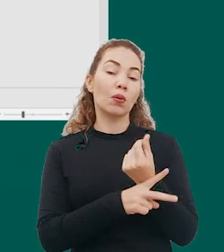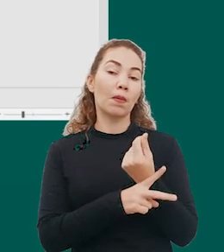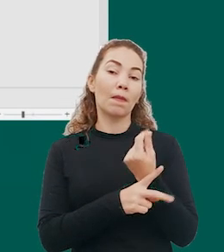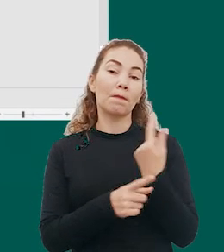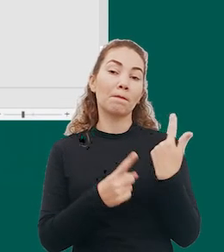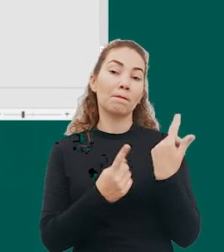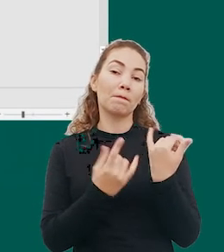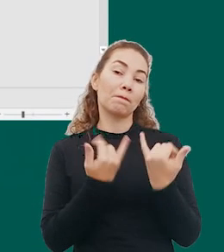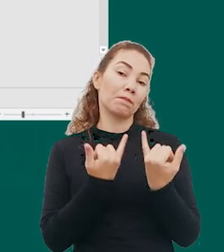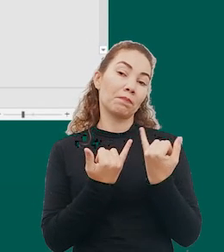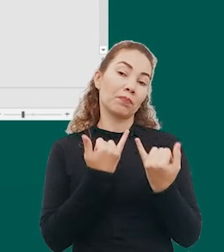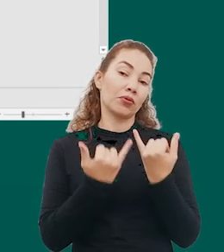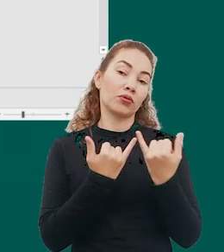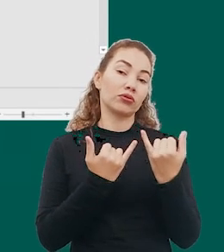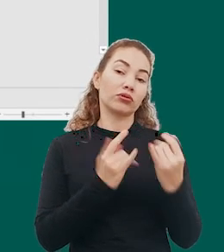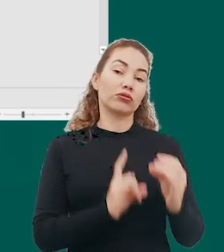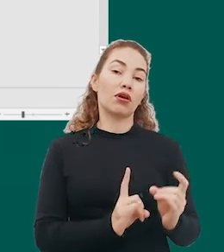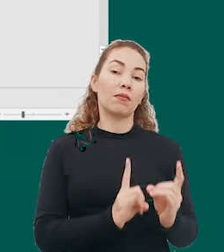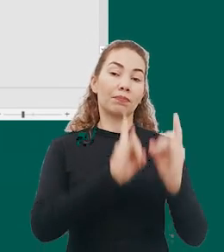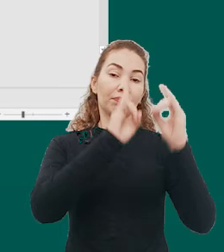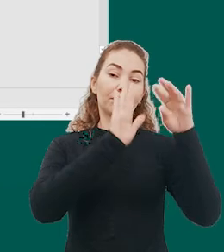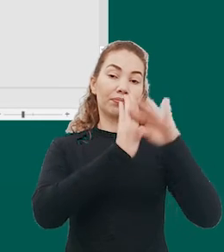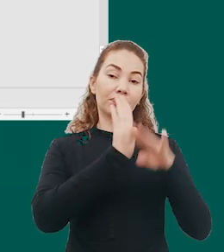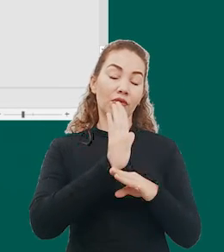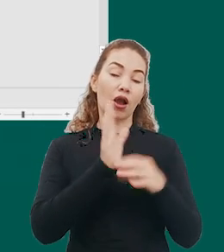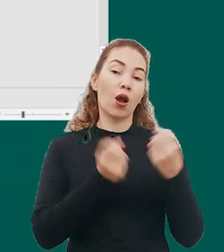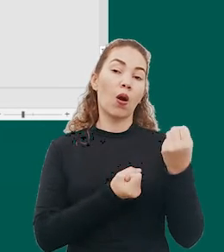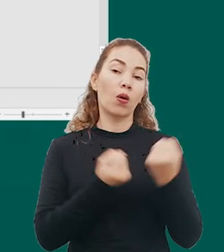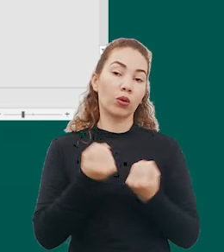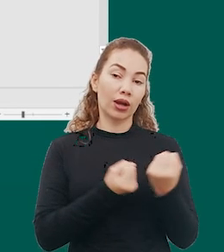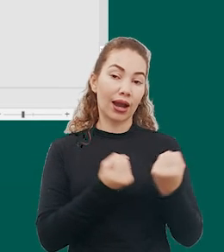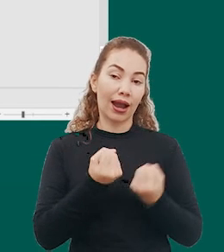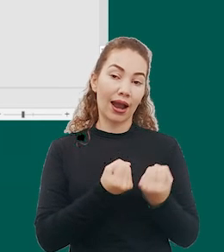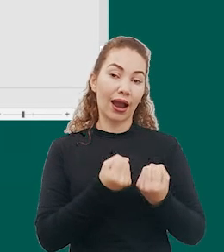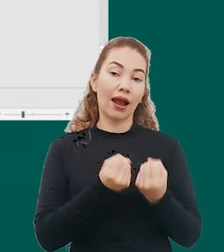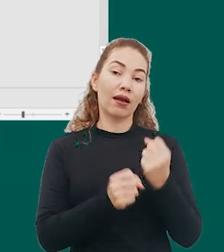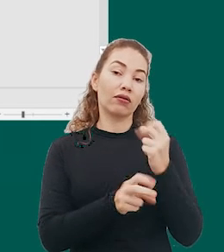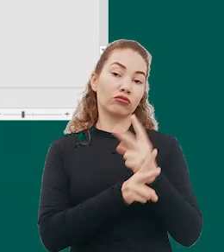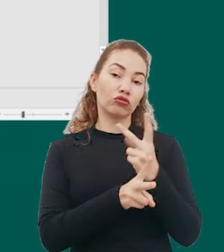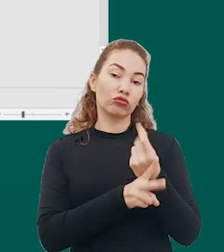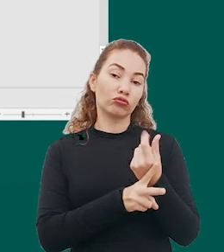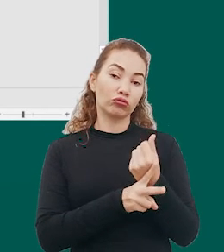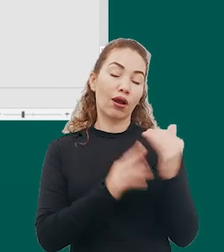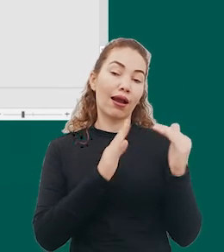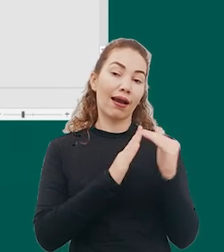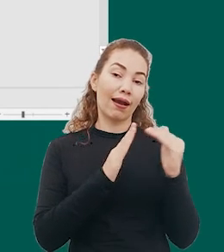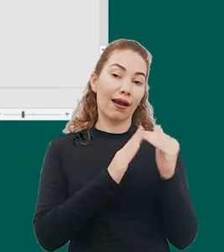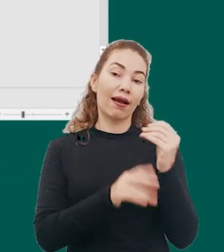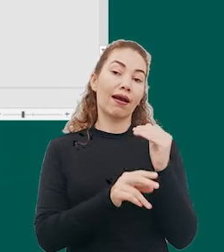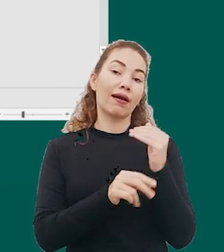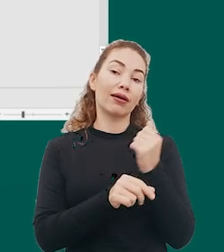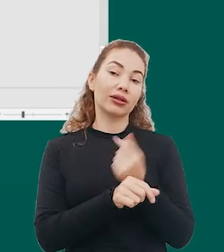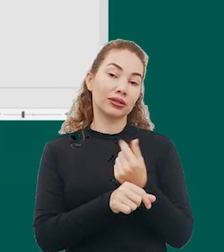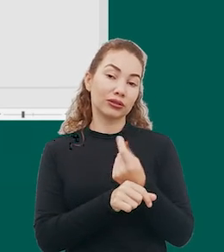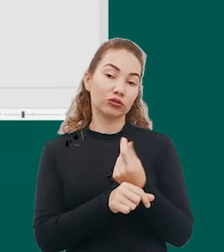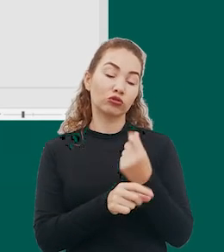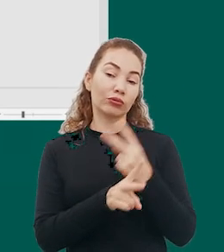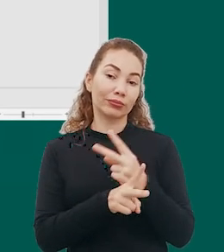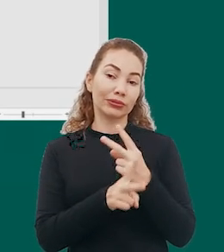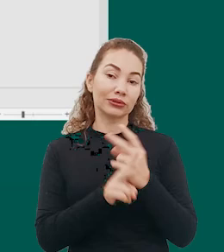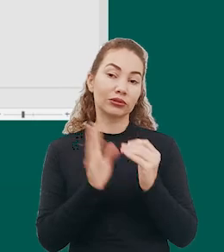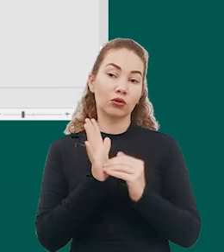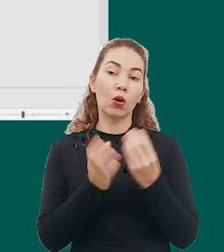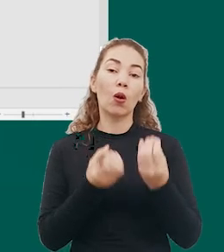apartamento financiado, um automóvel financiado, uma casa financiada. Mas como é que eu vou fazer